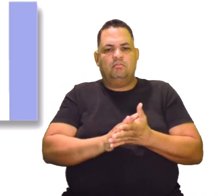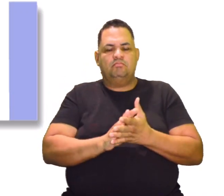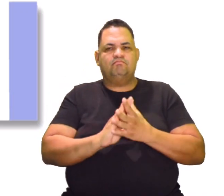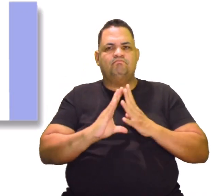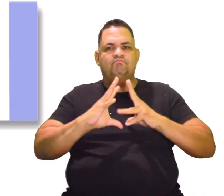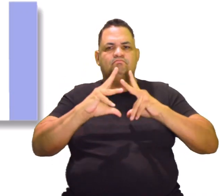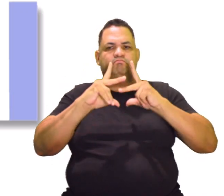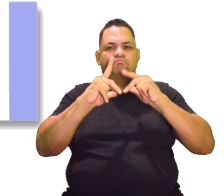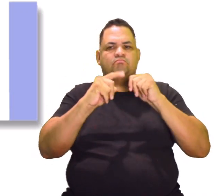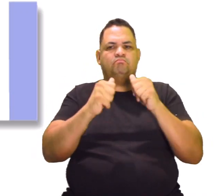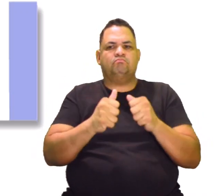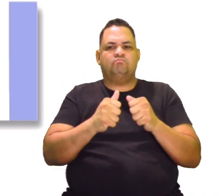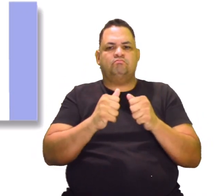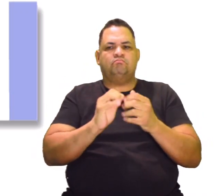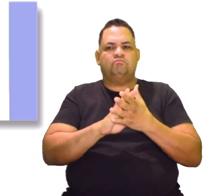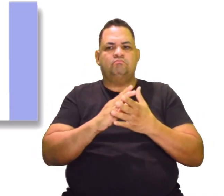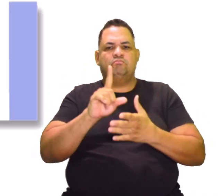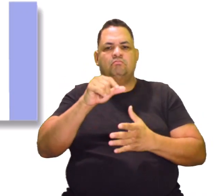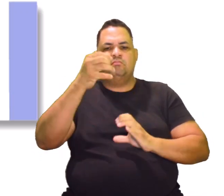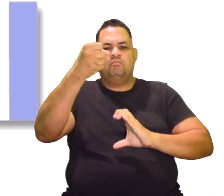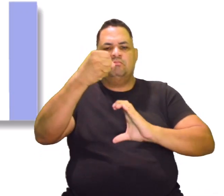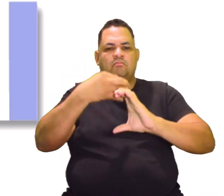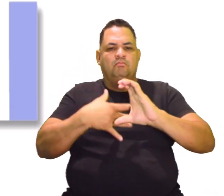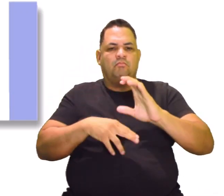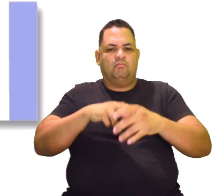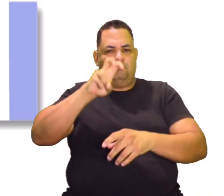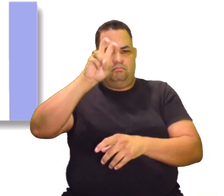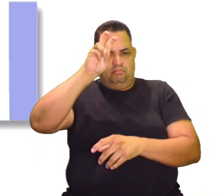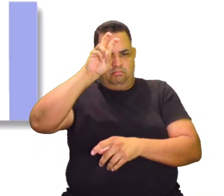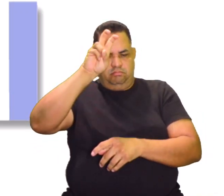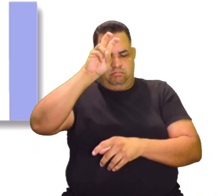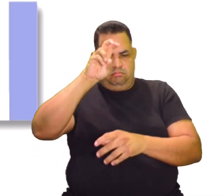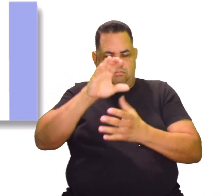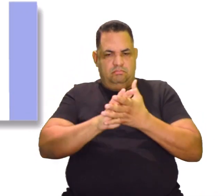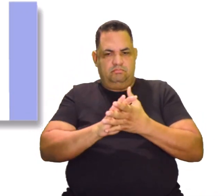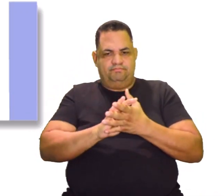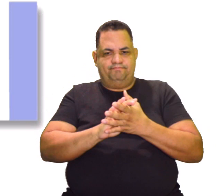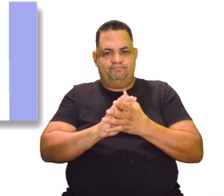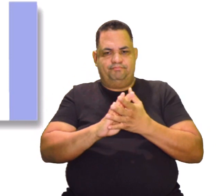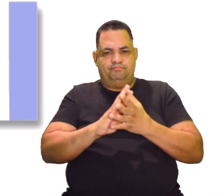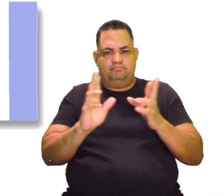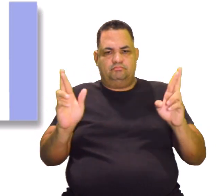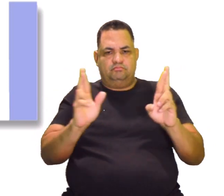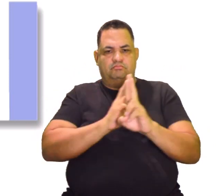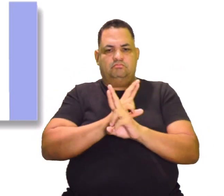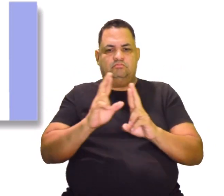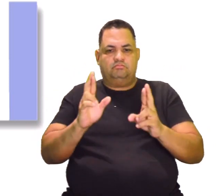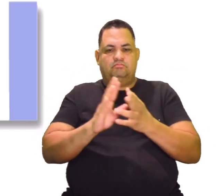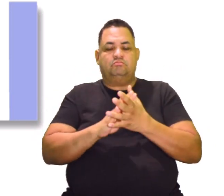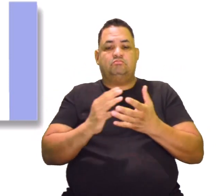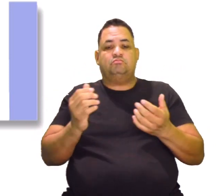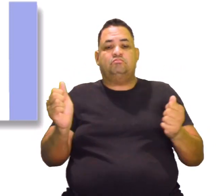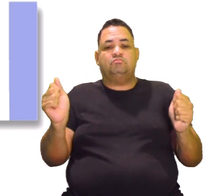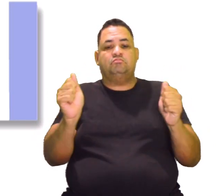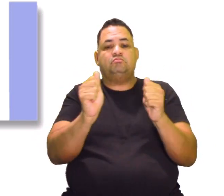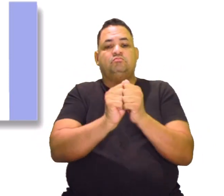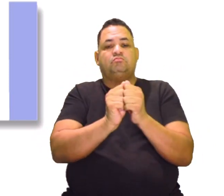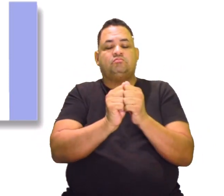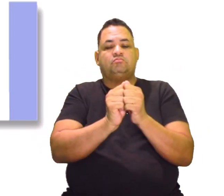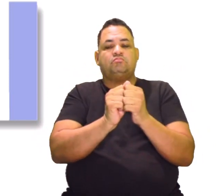totalmente, podemos dizer que a característica da arte egípcia é relacionada à religião. Isso mesmo, ou